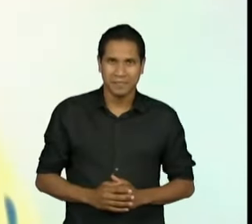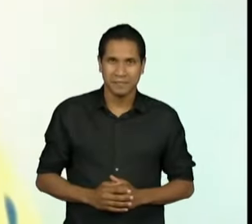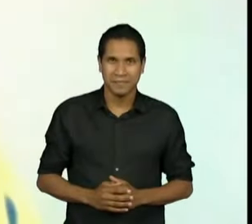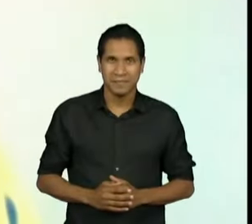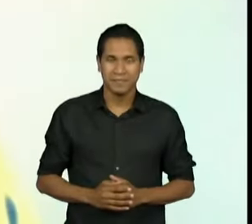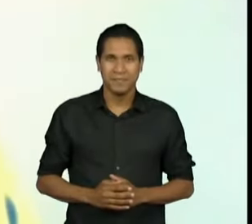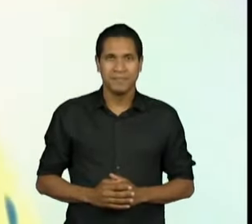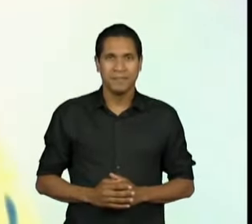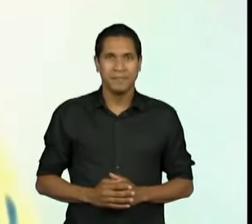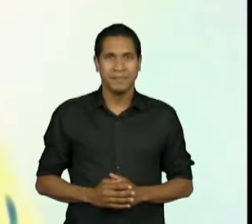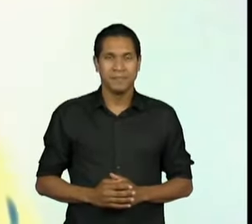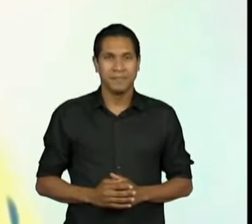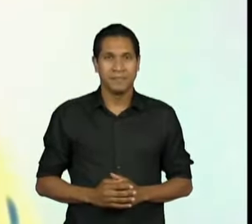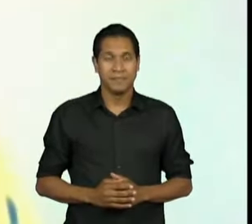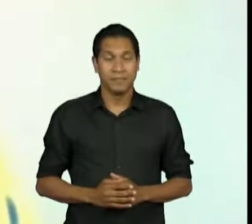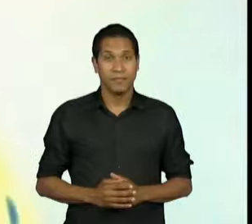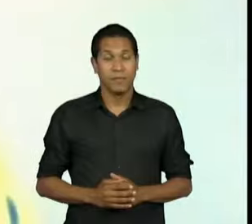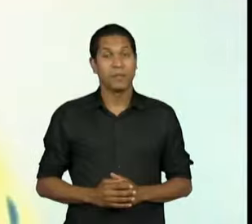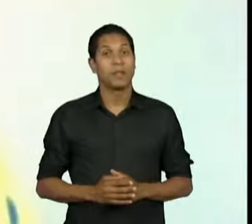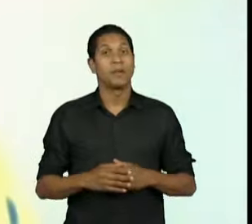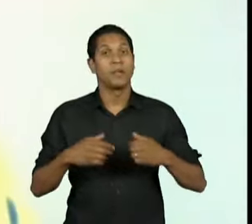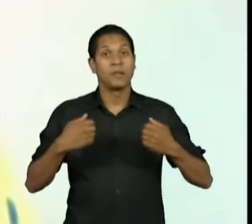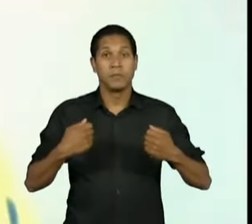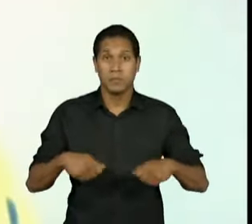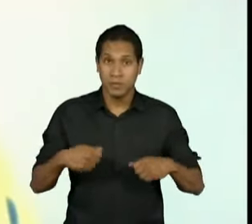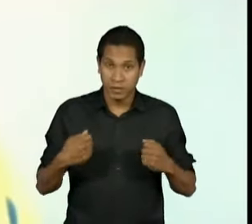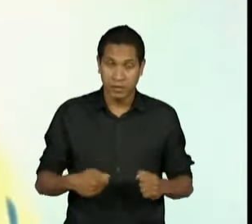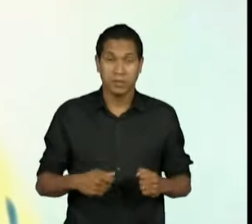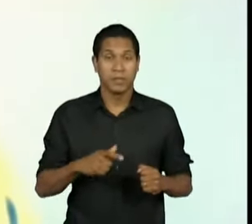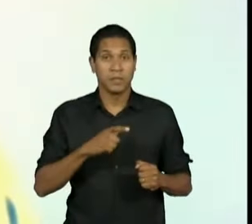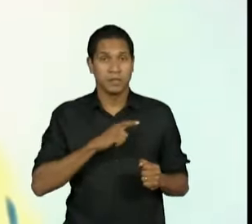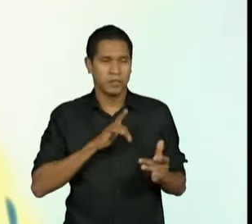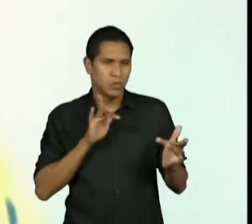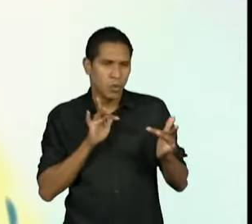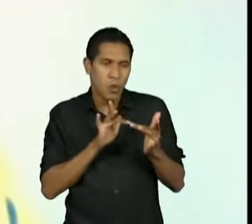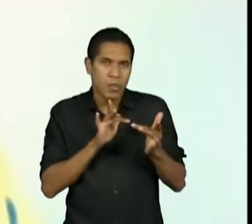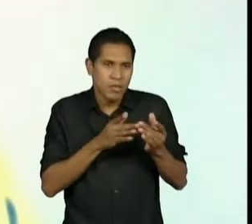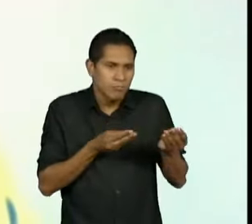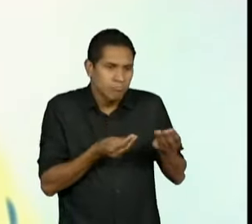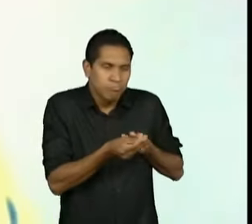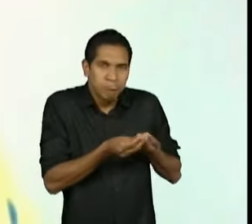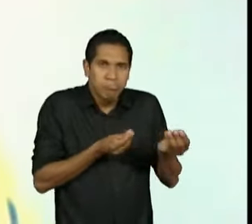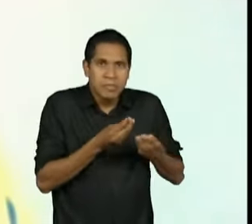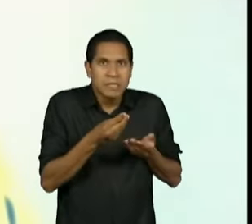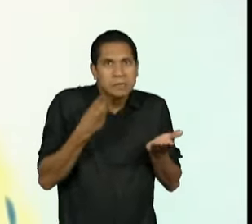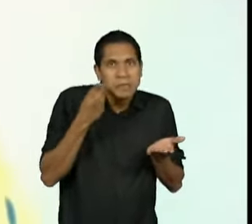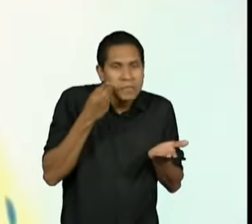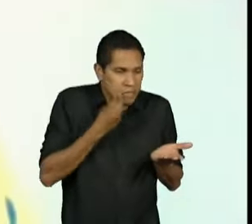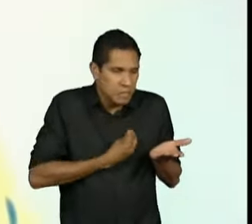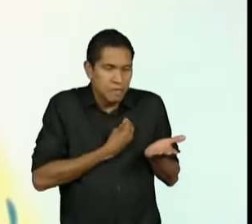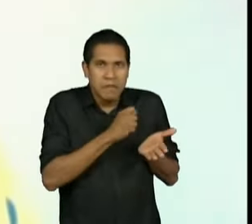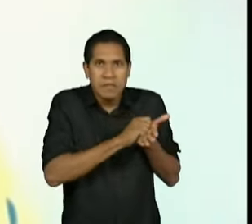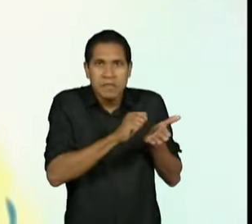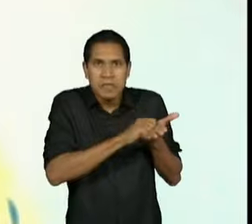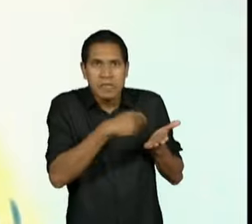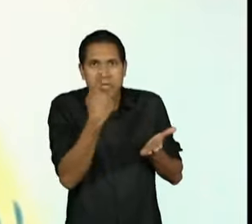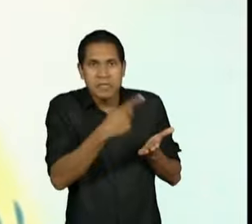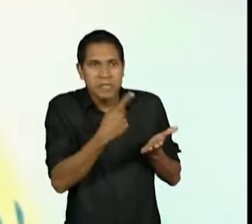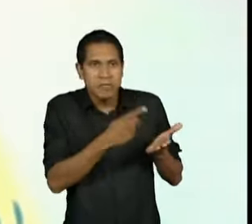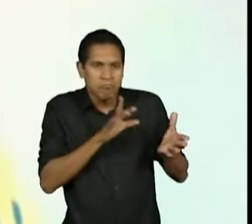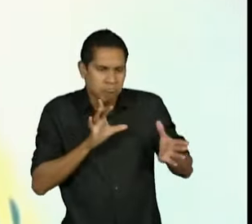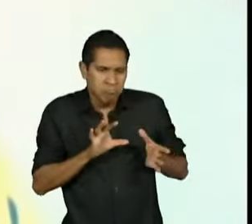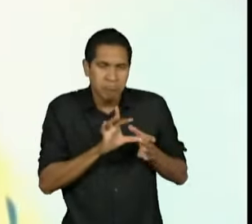Uhum. Entrar em contato com a escrevivência de Carolina também é justamente entrar em contato, né, com um